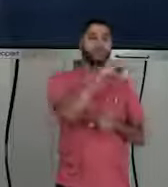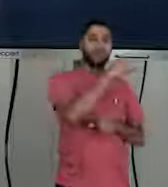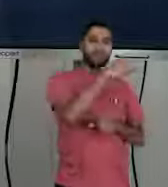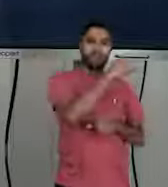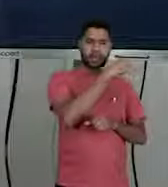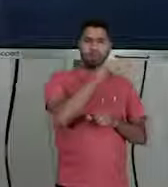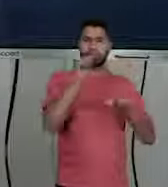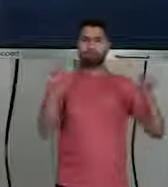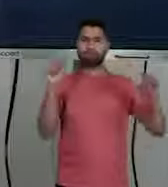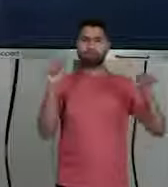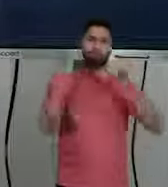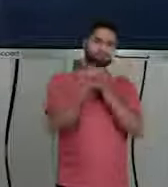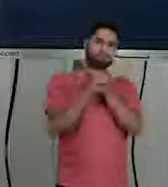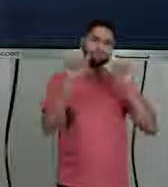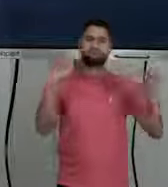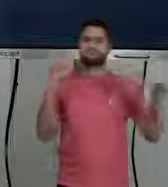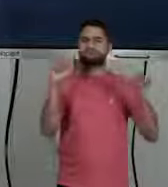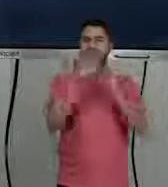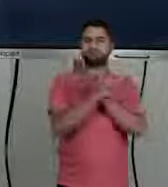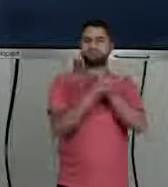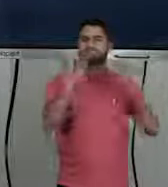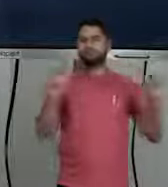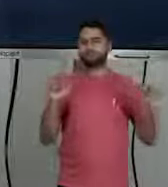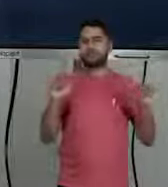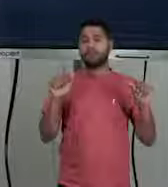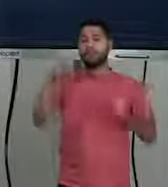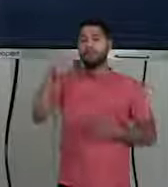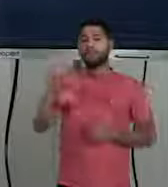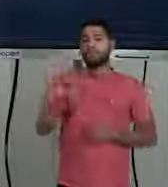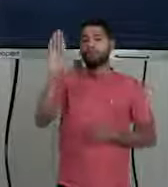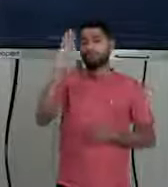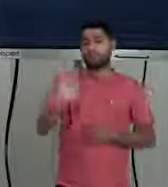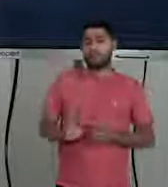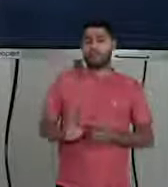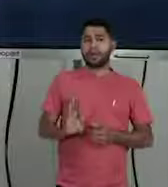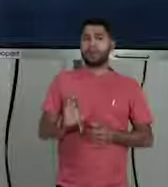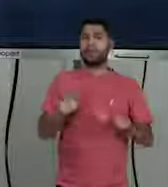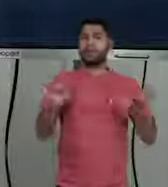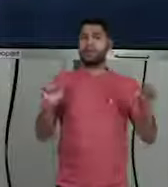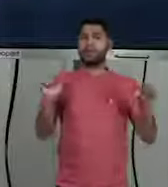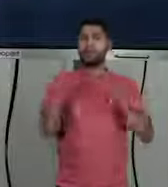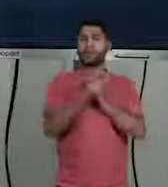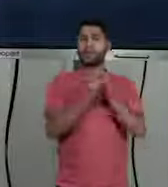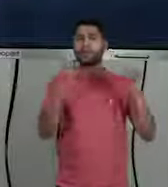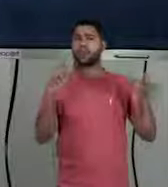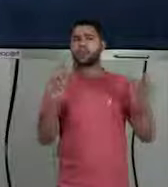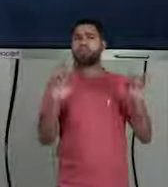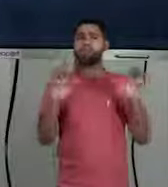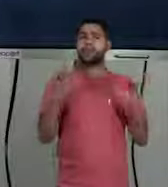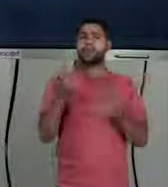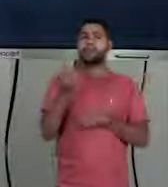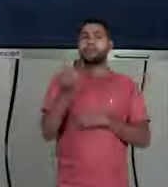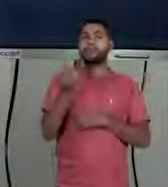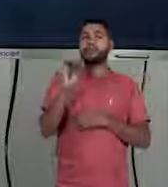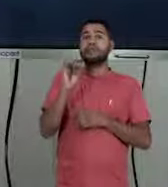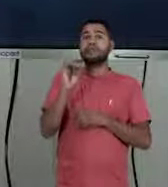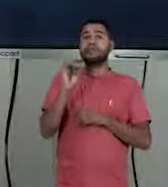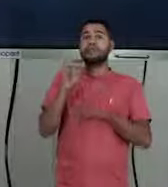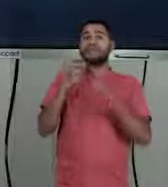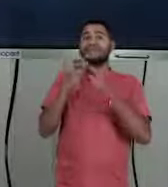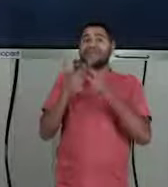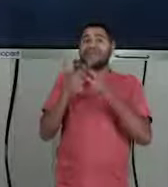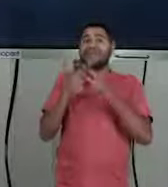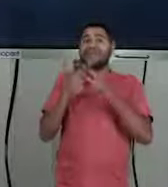positivo. Então, fica alternando. Aqui no Brasil, essa alternância são cerca de 60 vezes por